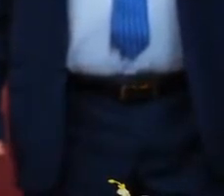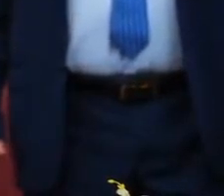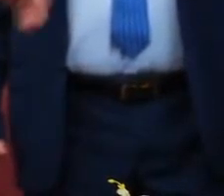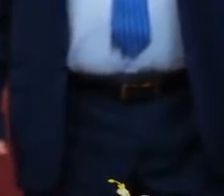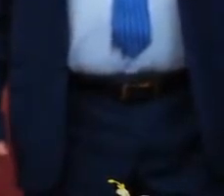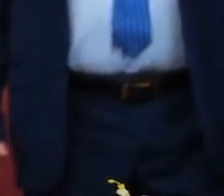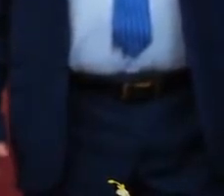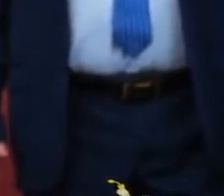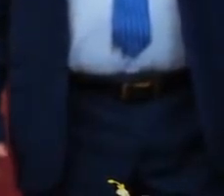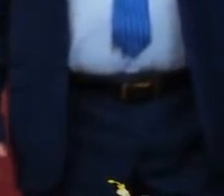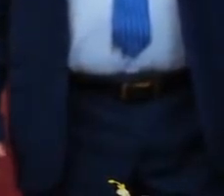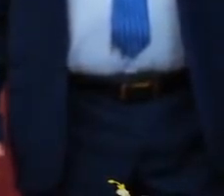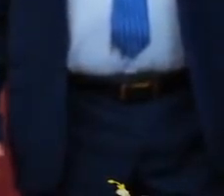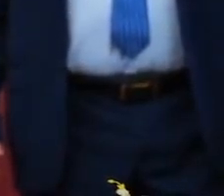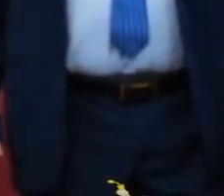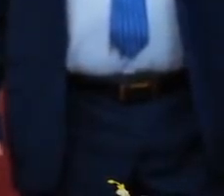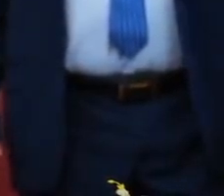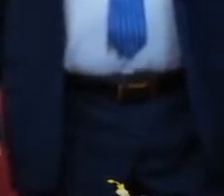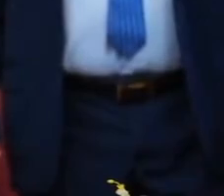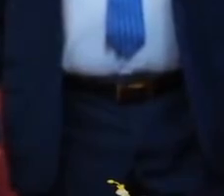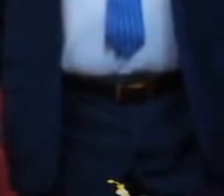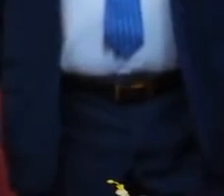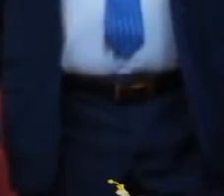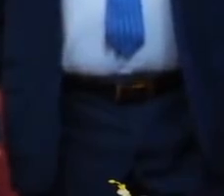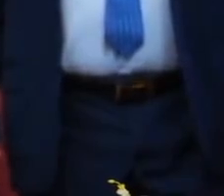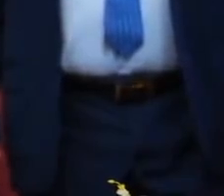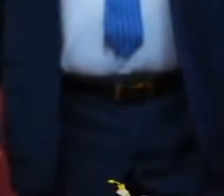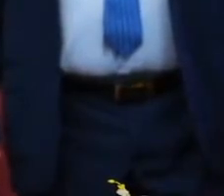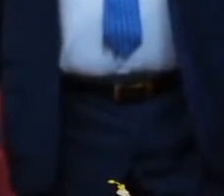Quem acredita que Ele é bem-vindo nessa casa?